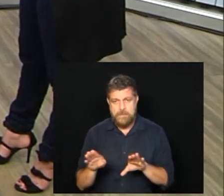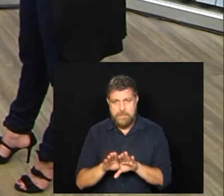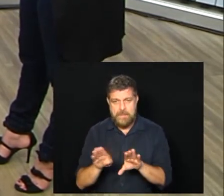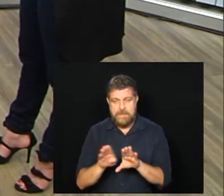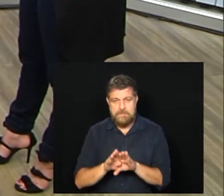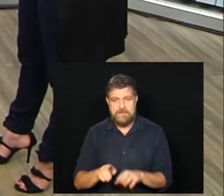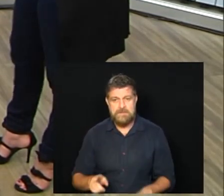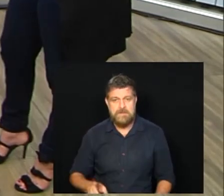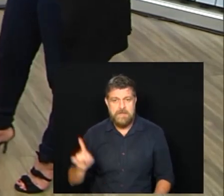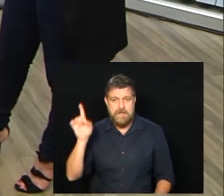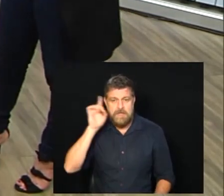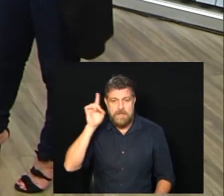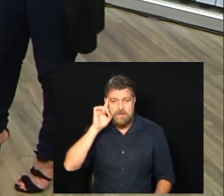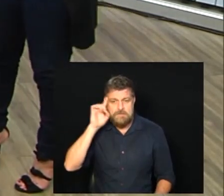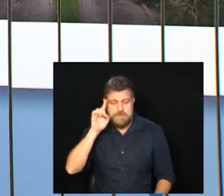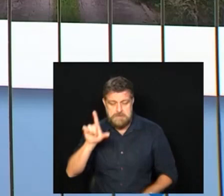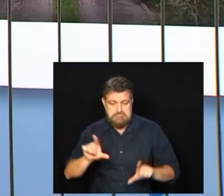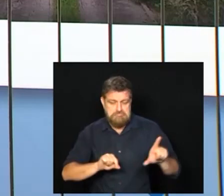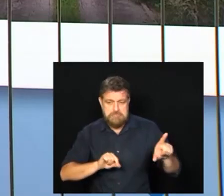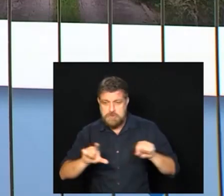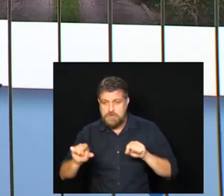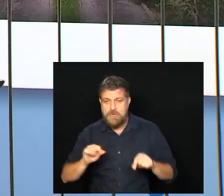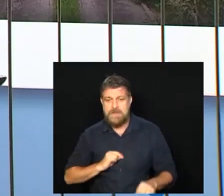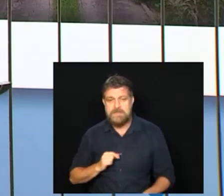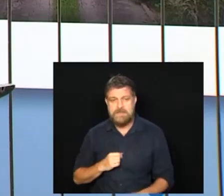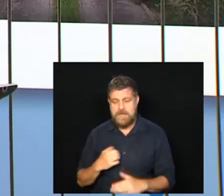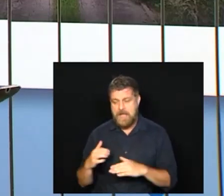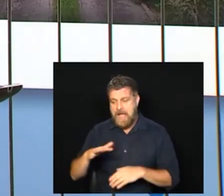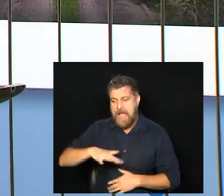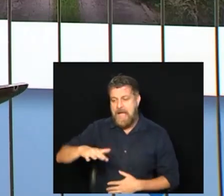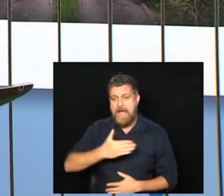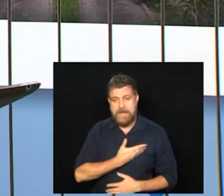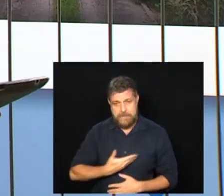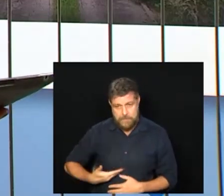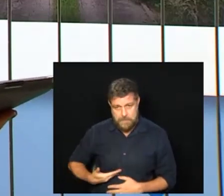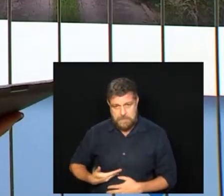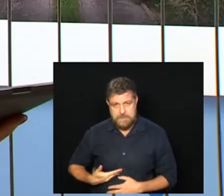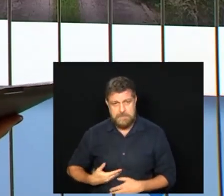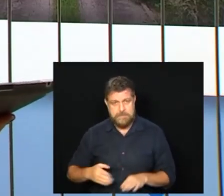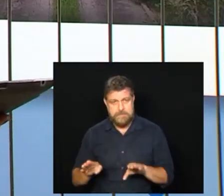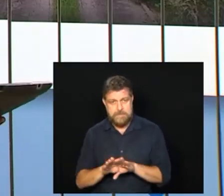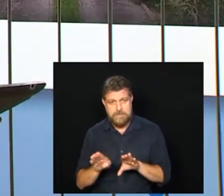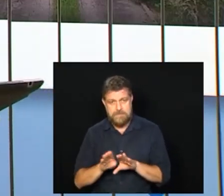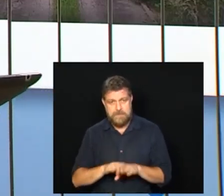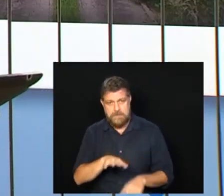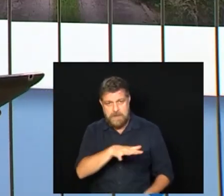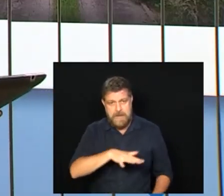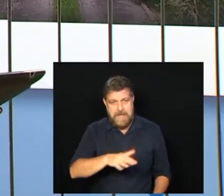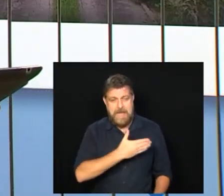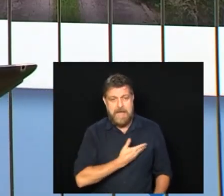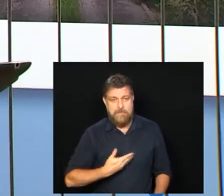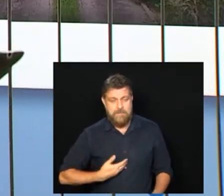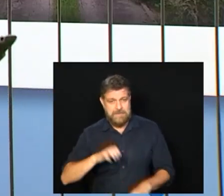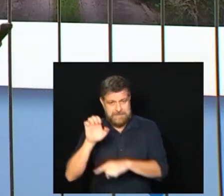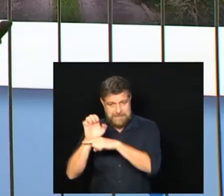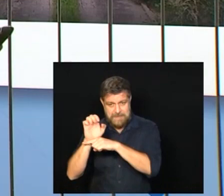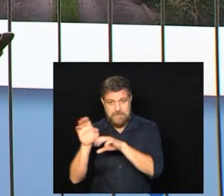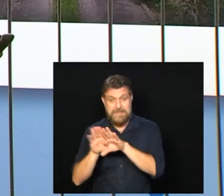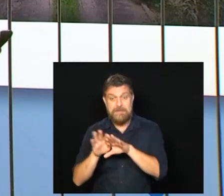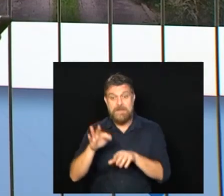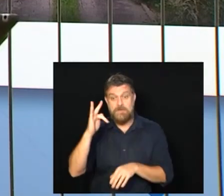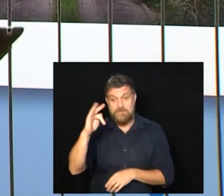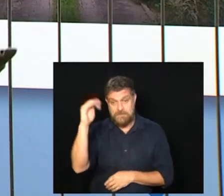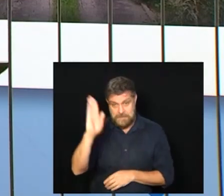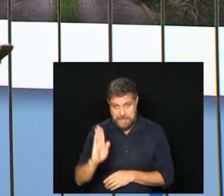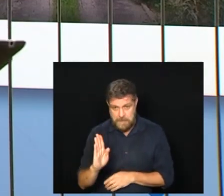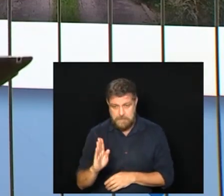ponto facultativo para as repartições públicas municipais, para as repartições públicas estaduais e federais. Por